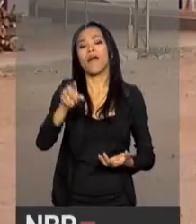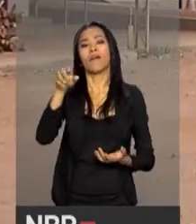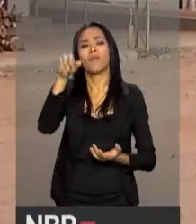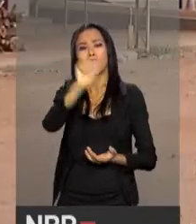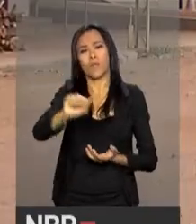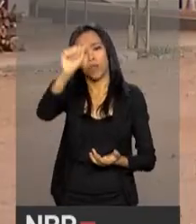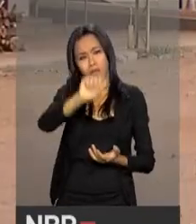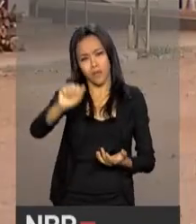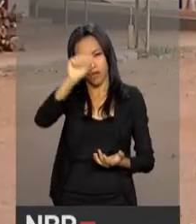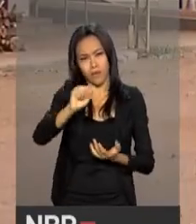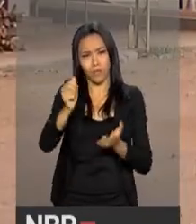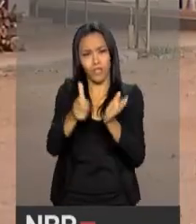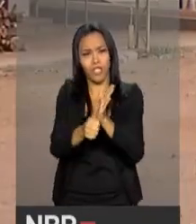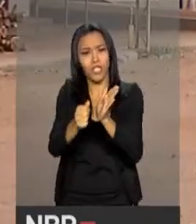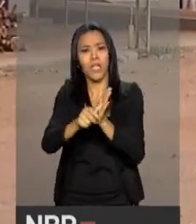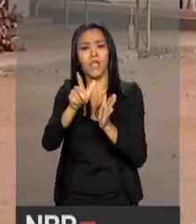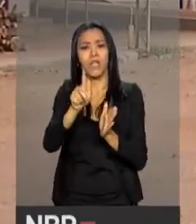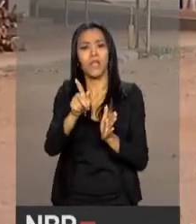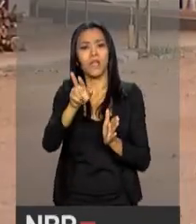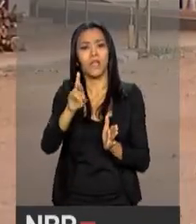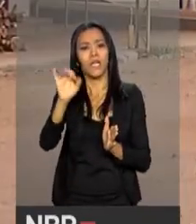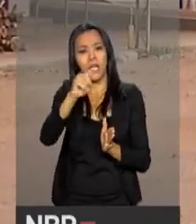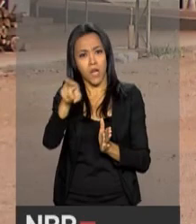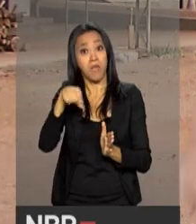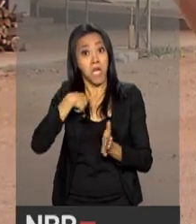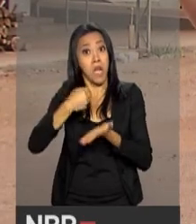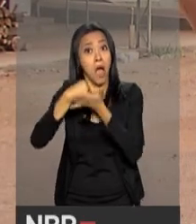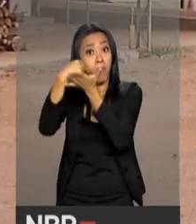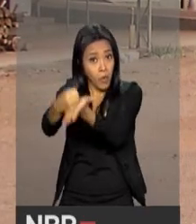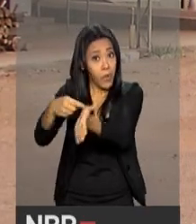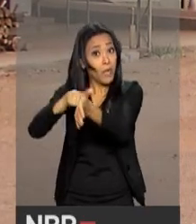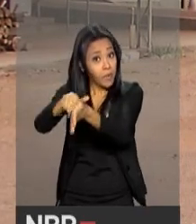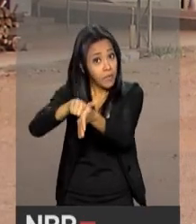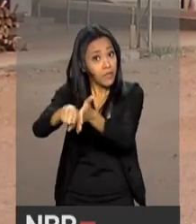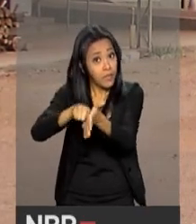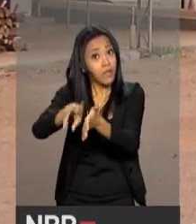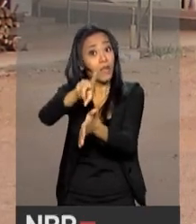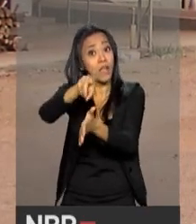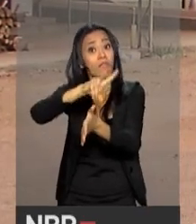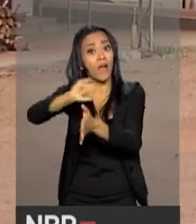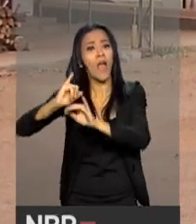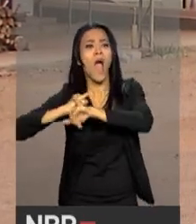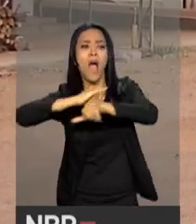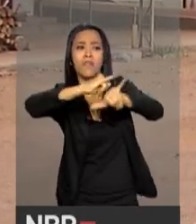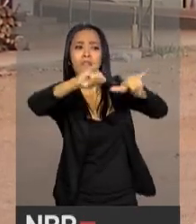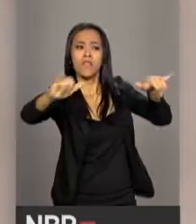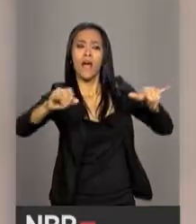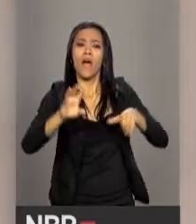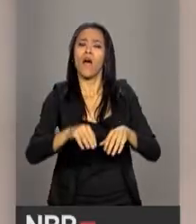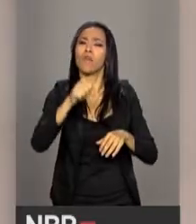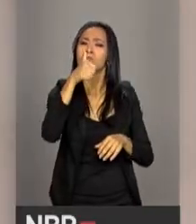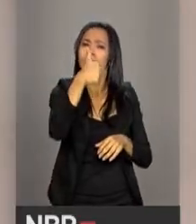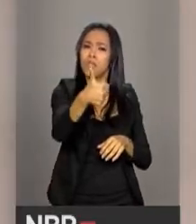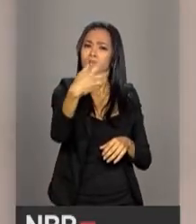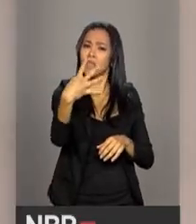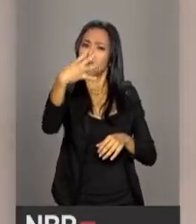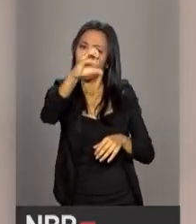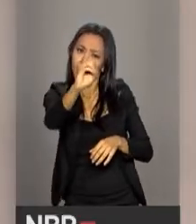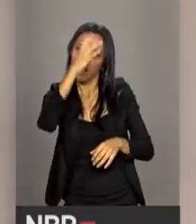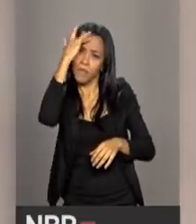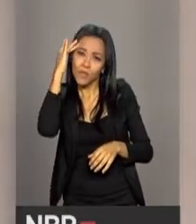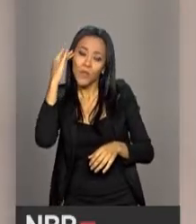disse que dá total apoio à pesquisa e vai alertar os 140 associados sobre a